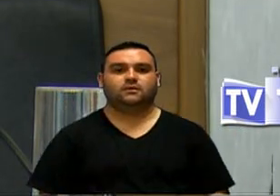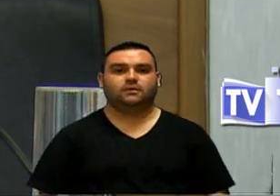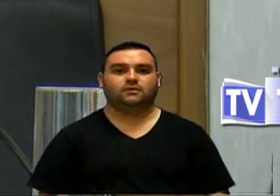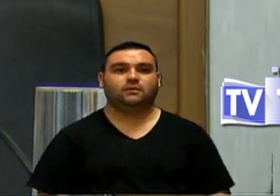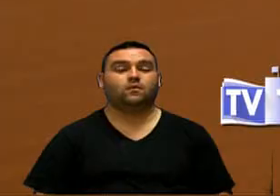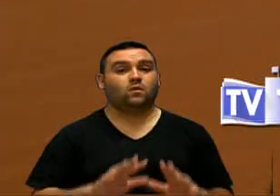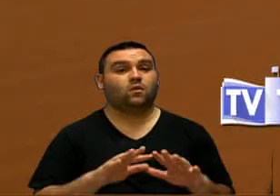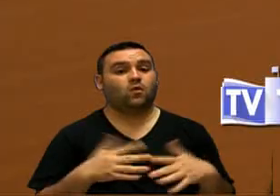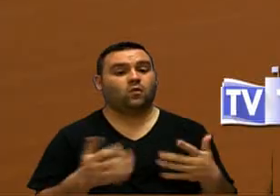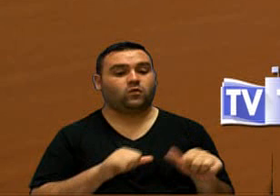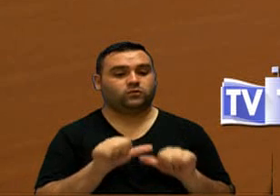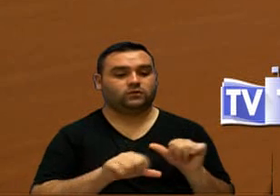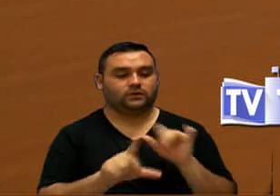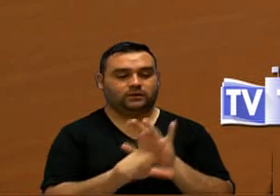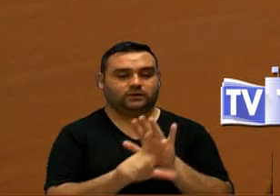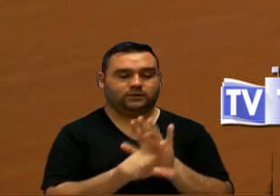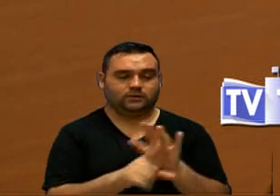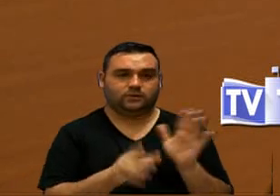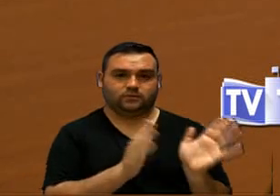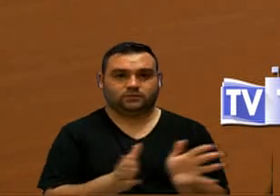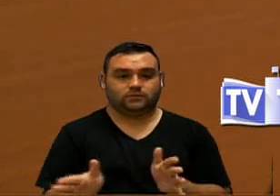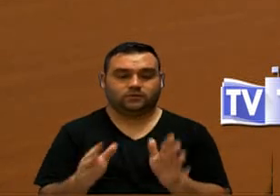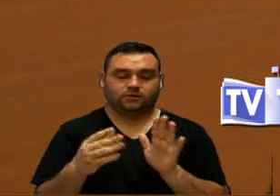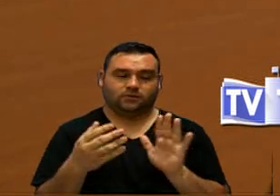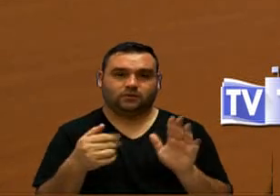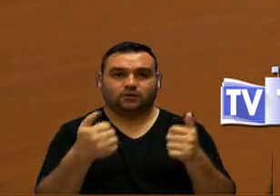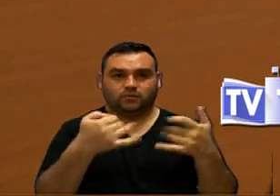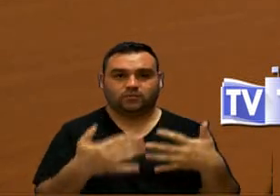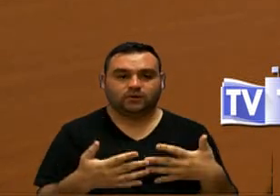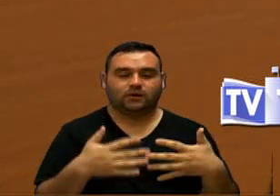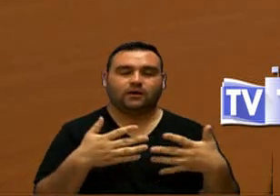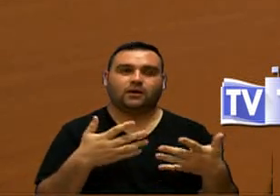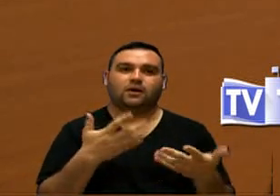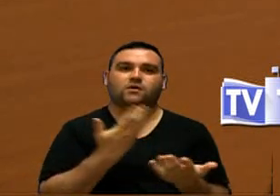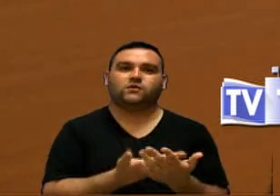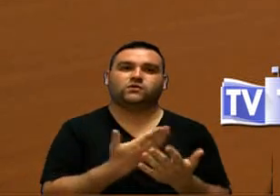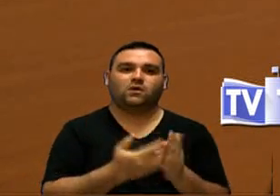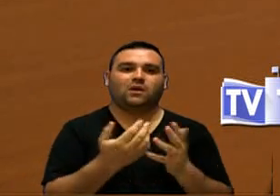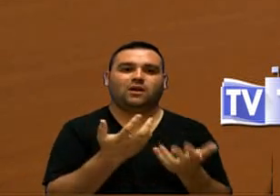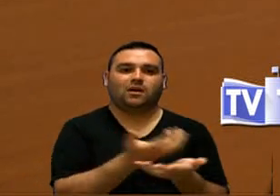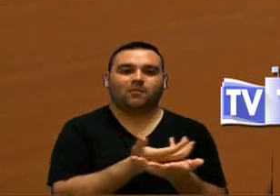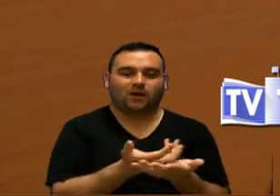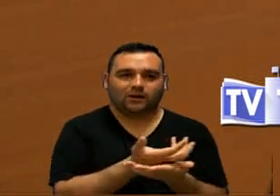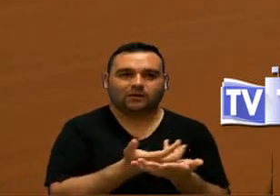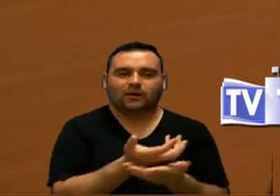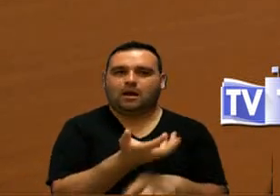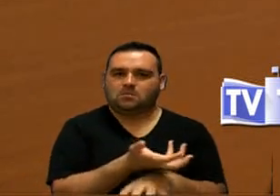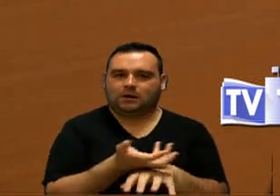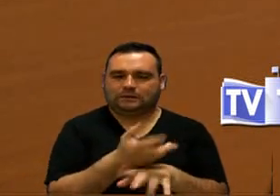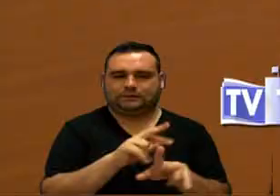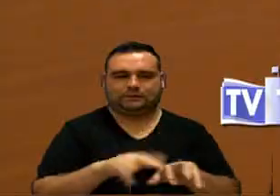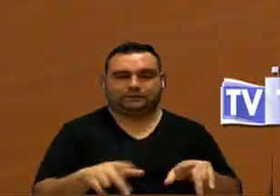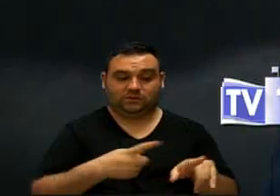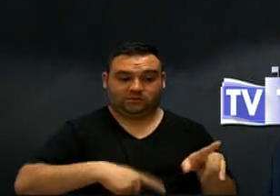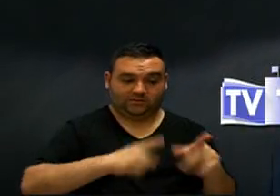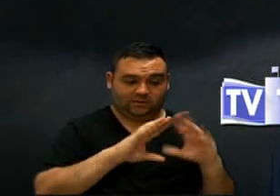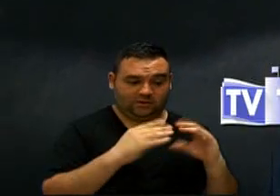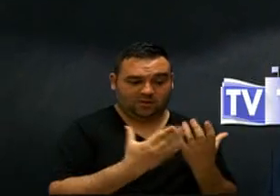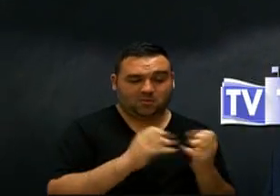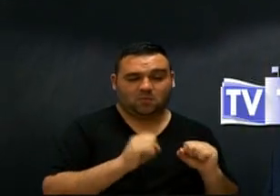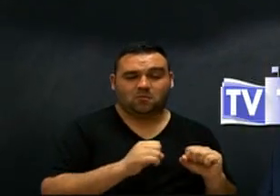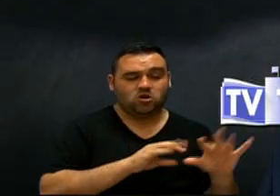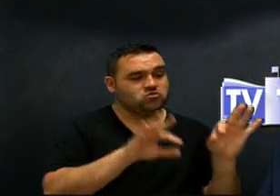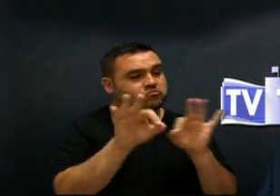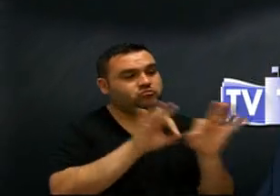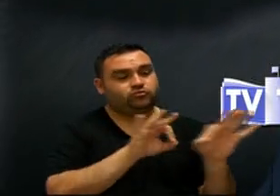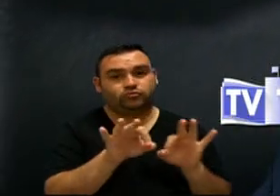Ou mudar a lei orgânica e colocar que a grade curricular e a Constituição Federal, que nós do Legislativo podemos